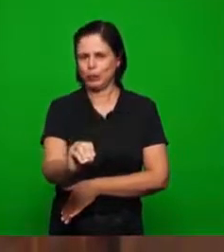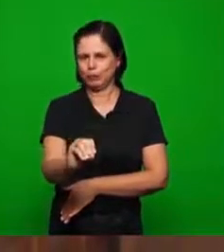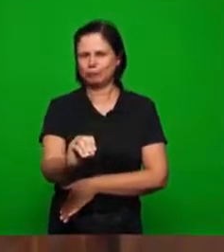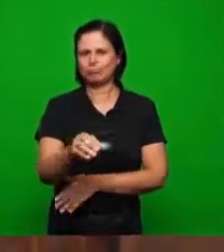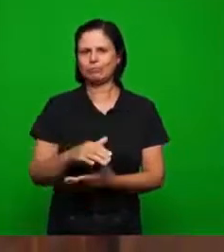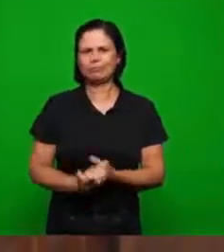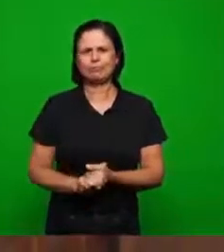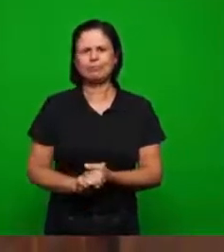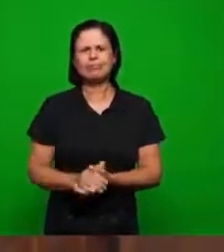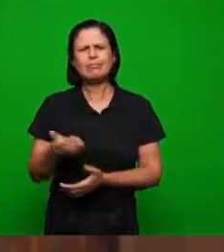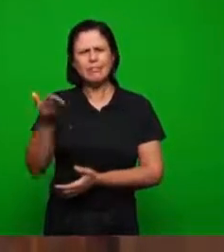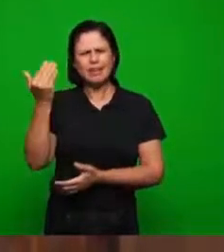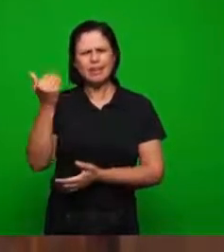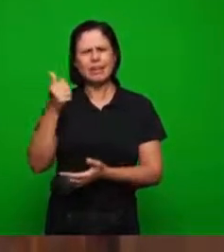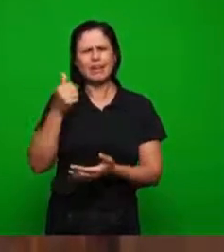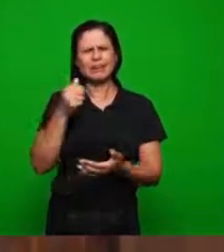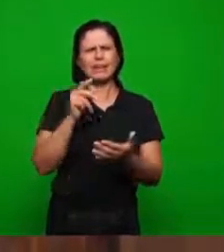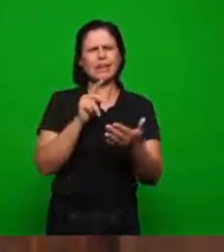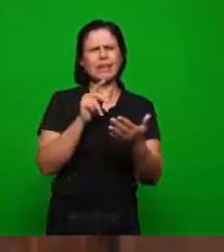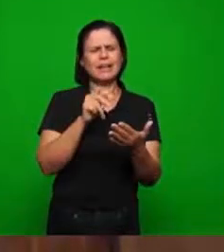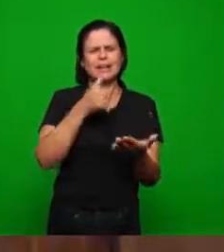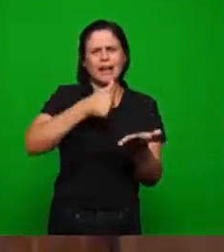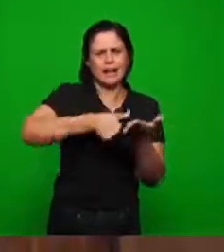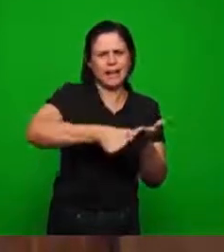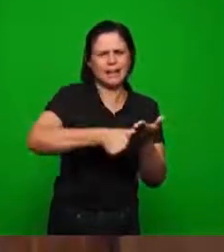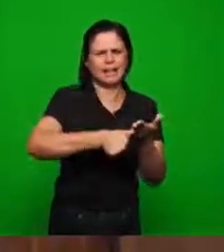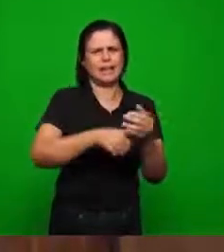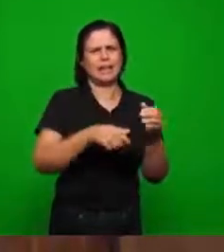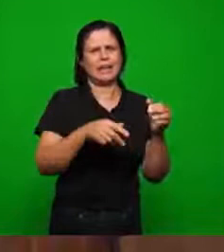Senhor em Pérgamo, ela se cumpre.